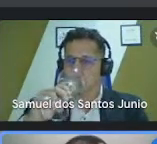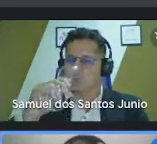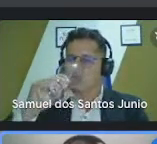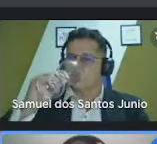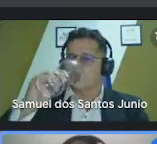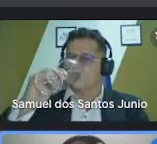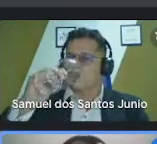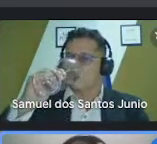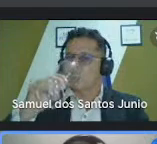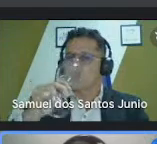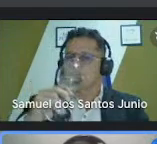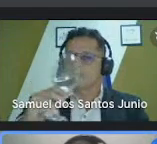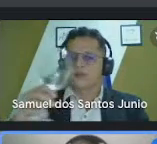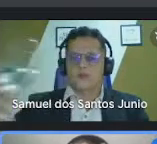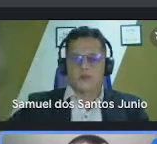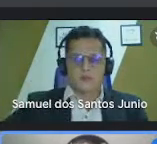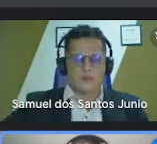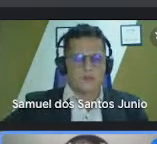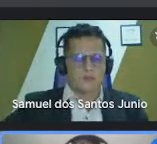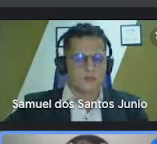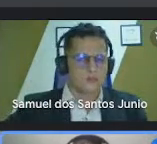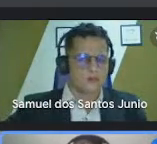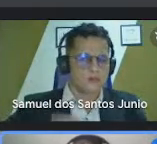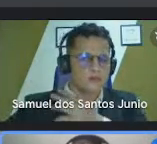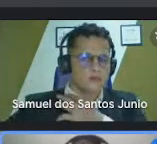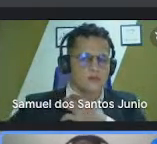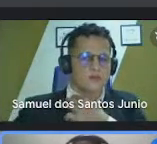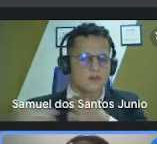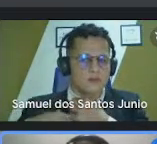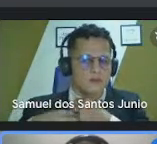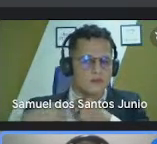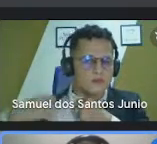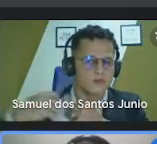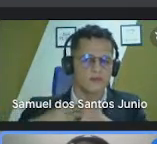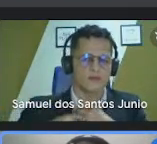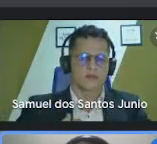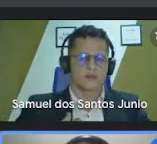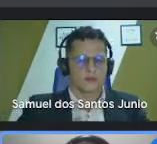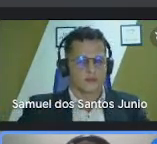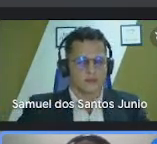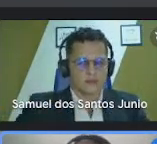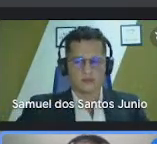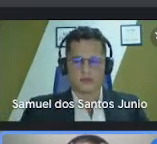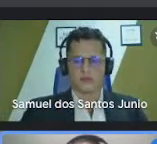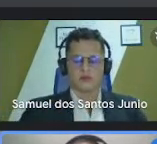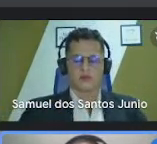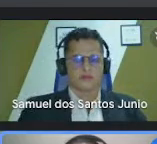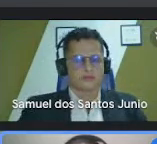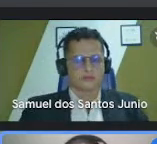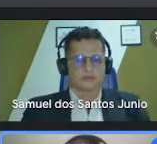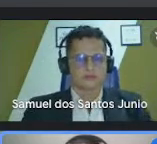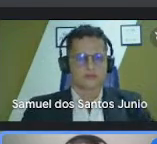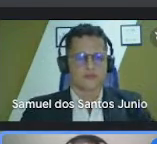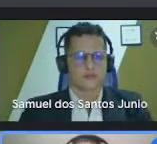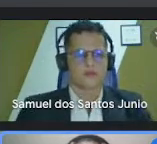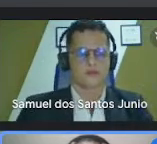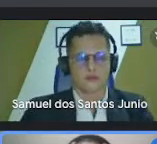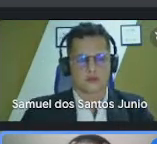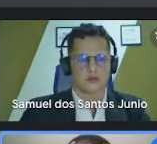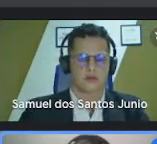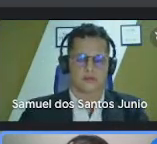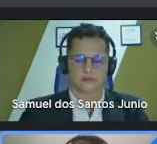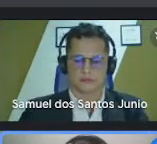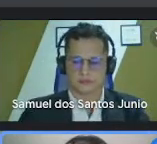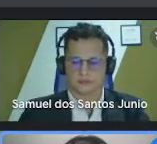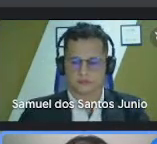coleta de dados de seres humanos, seja através de acessar um sistema institucional para coletar um determinado tipo de dado,